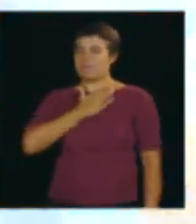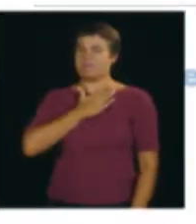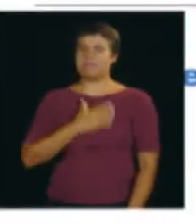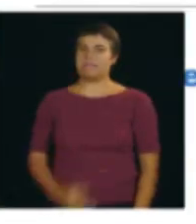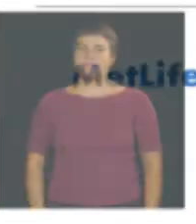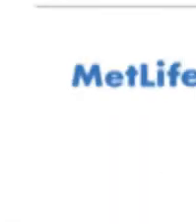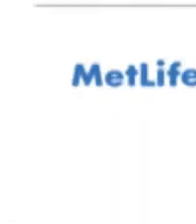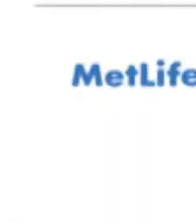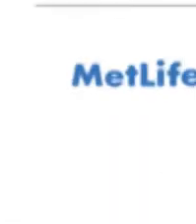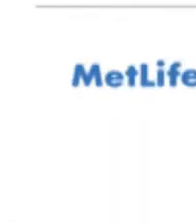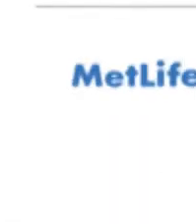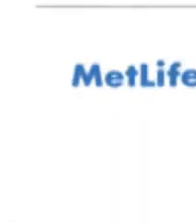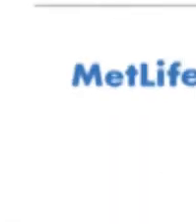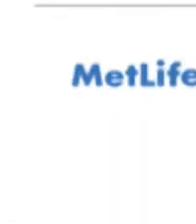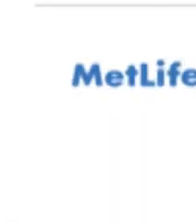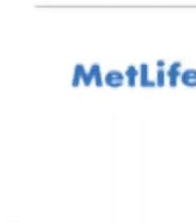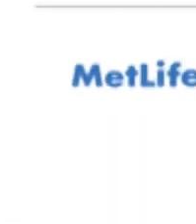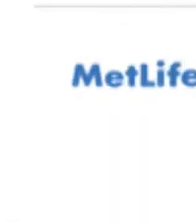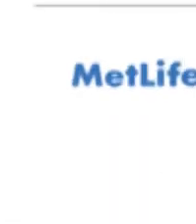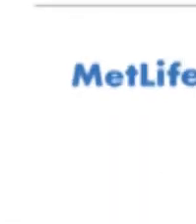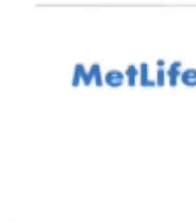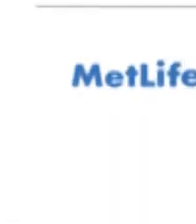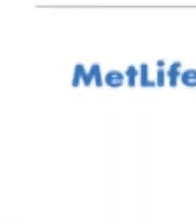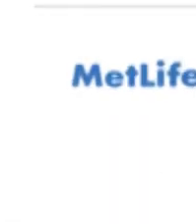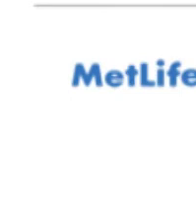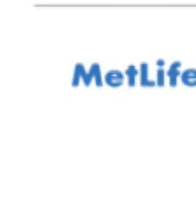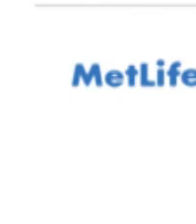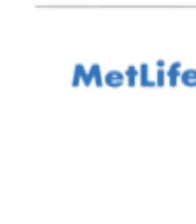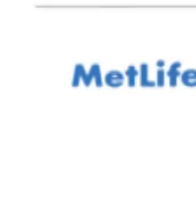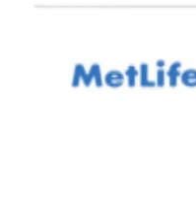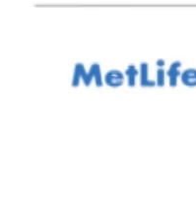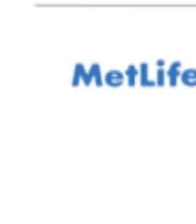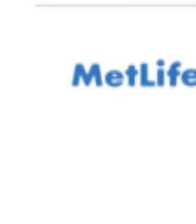preconceitos. Saiba mais no cmais.com.br/VilaC.